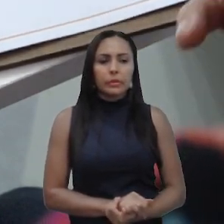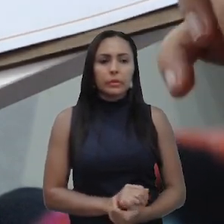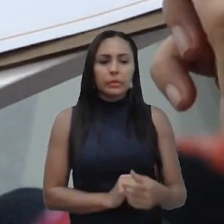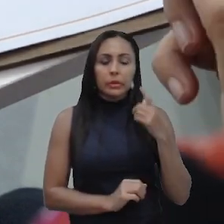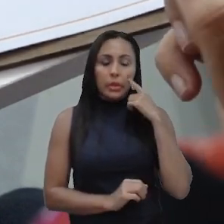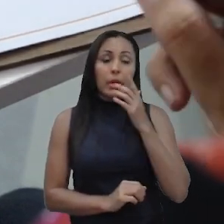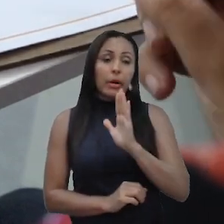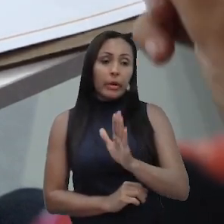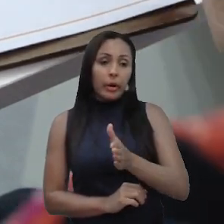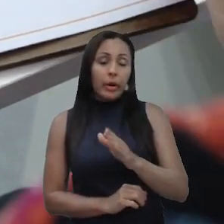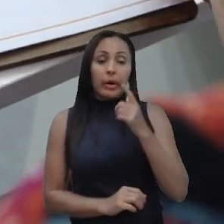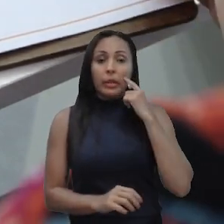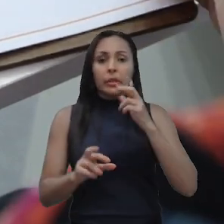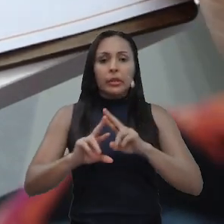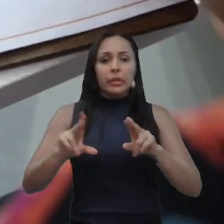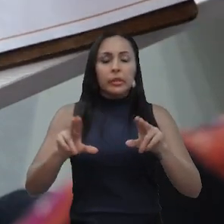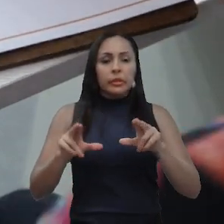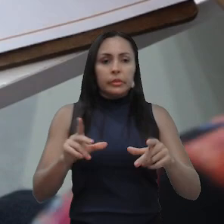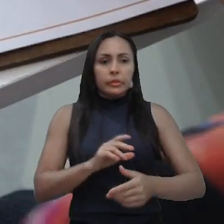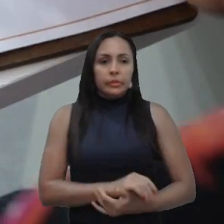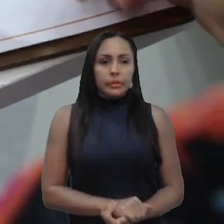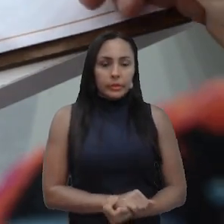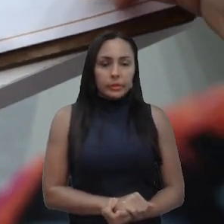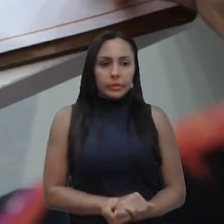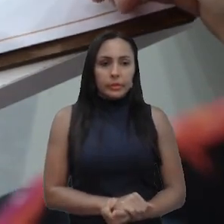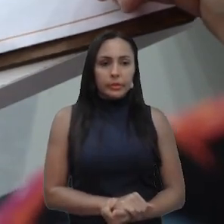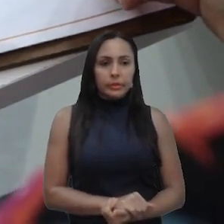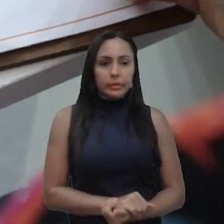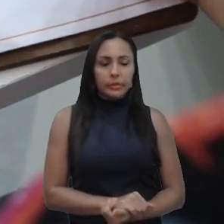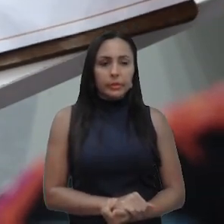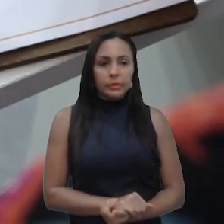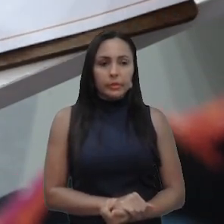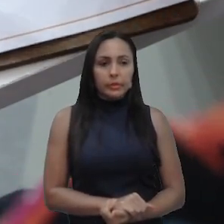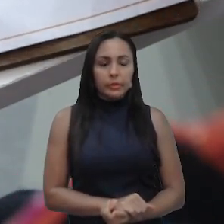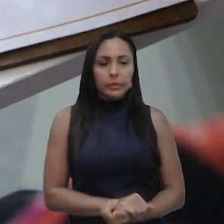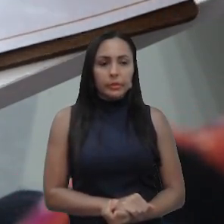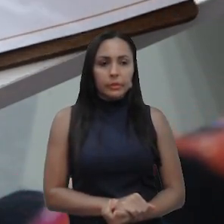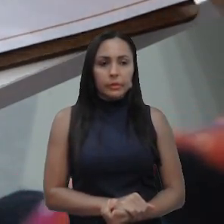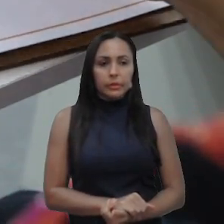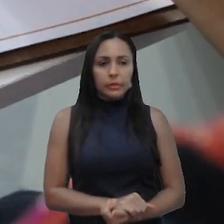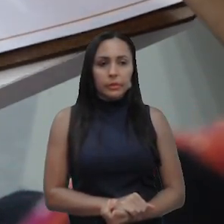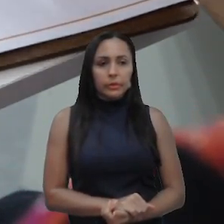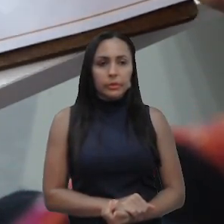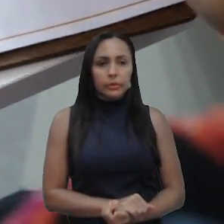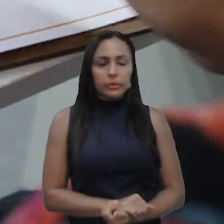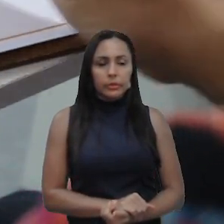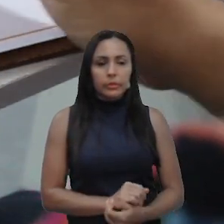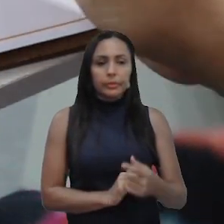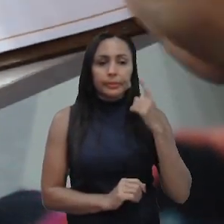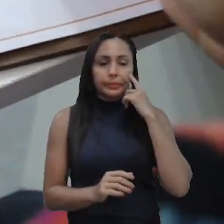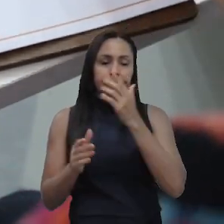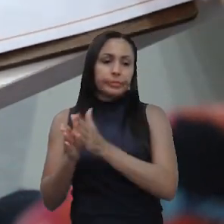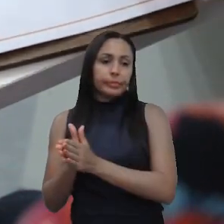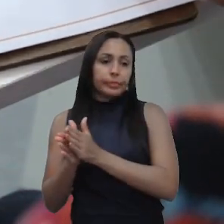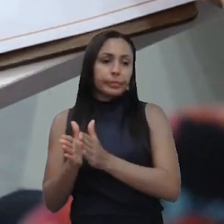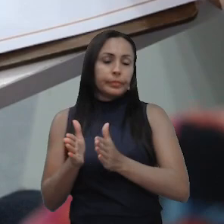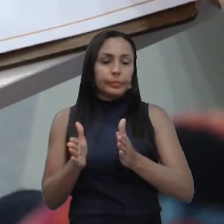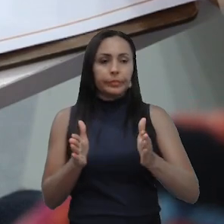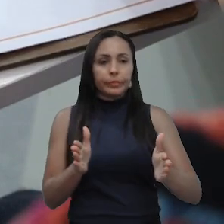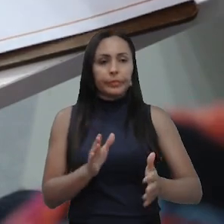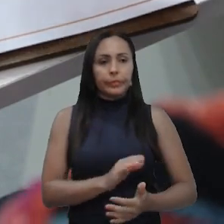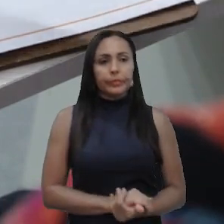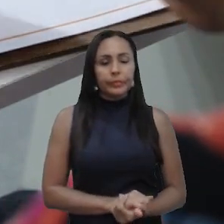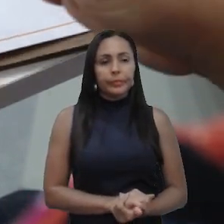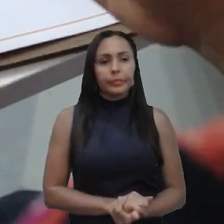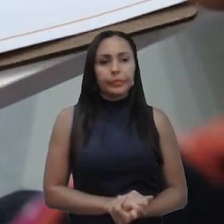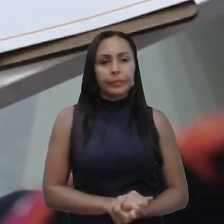vê diferença. Bem, a esse grid de coluna, a gente vai dividir os módulos que a gente tem no